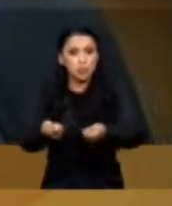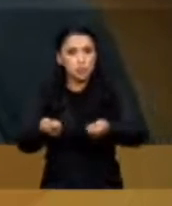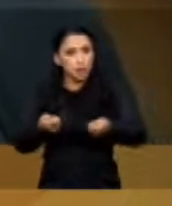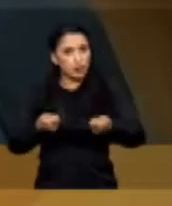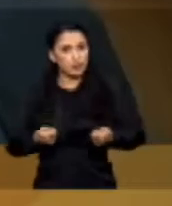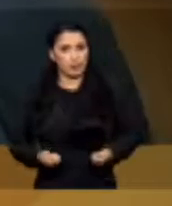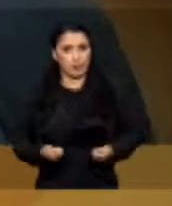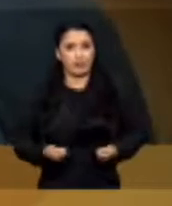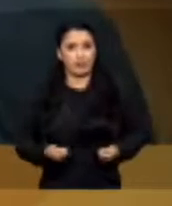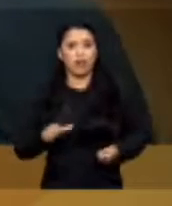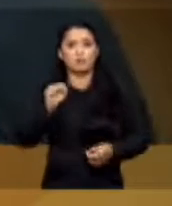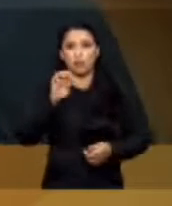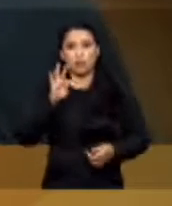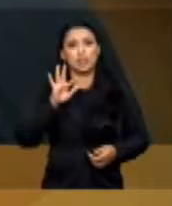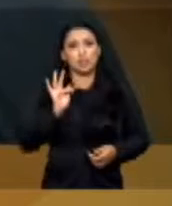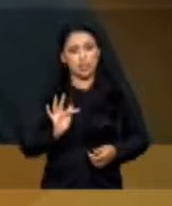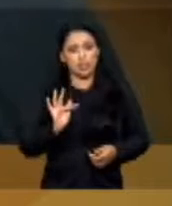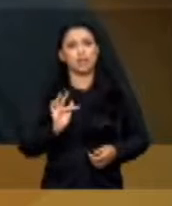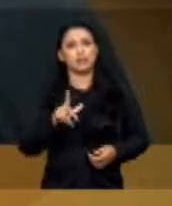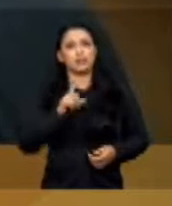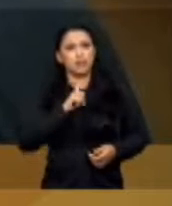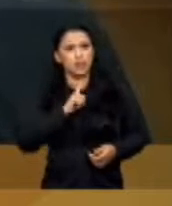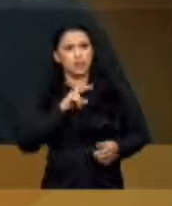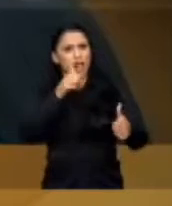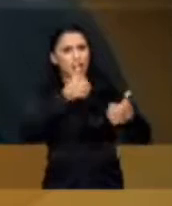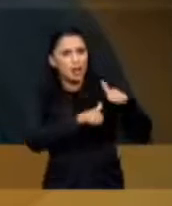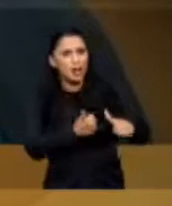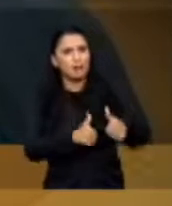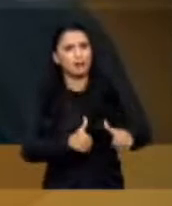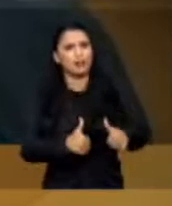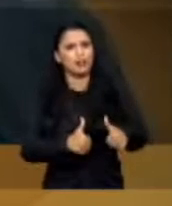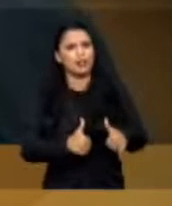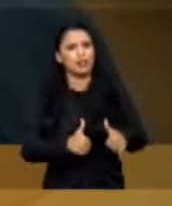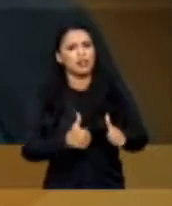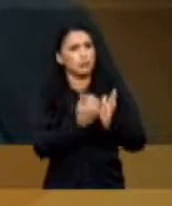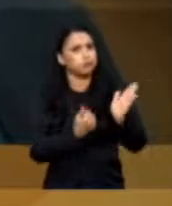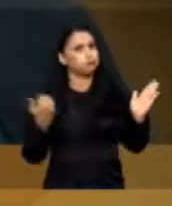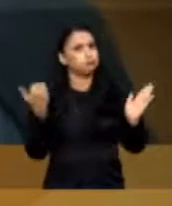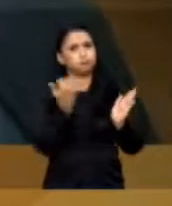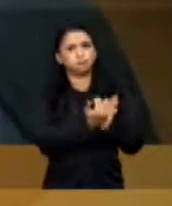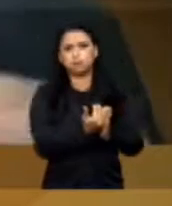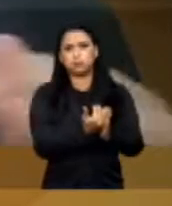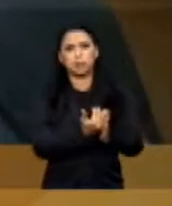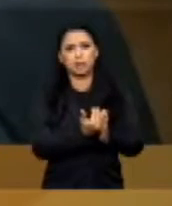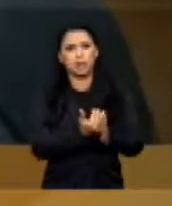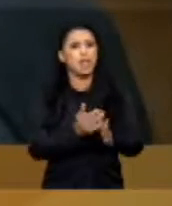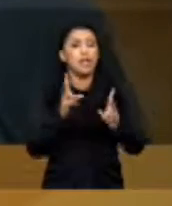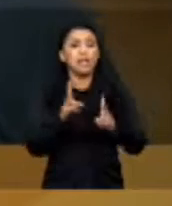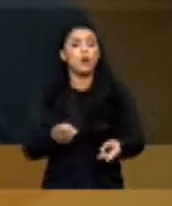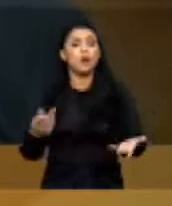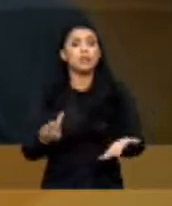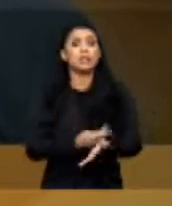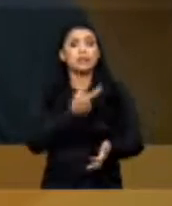que essa corte processe os excessos cometidos, processe os abusos cometidos, como na Inglaterra